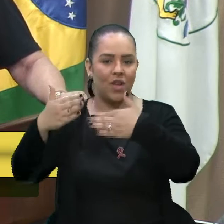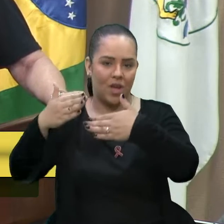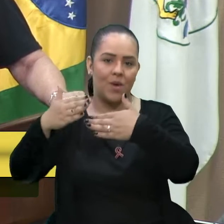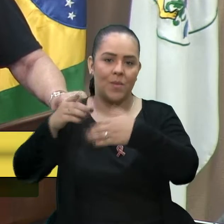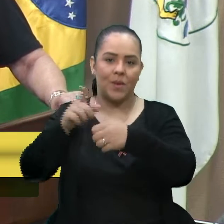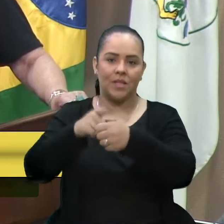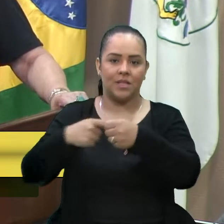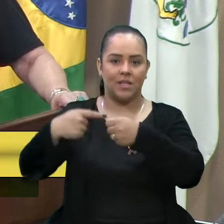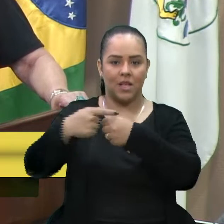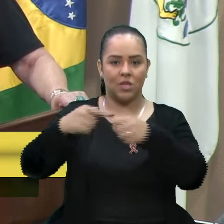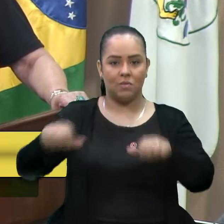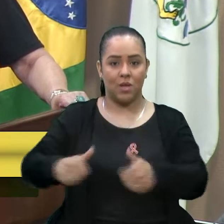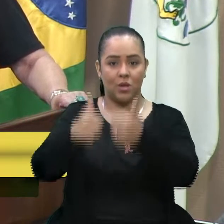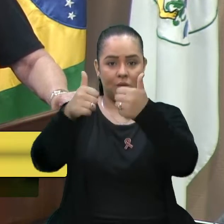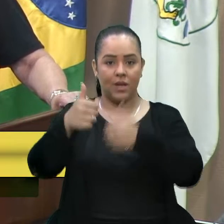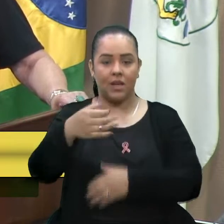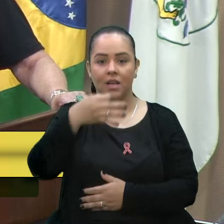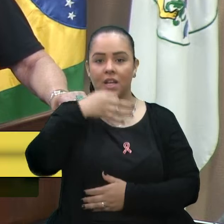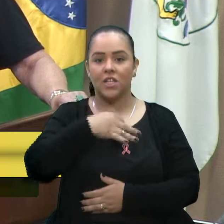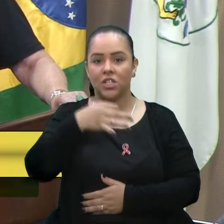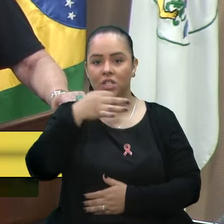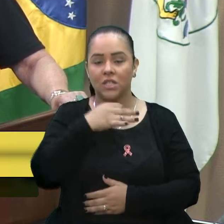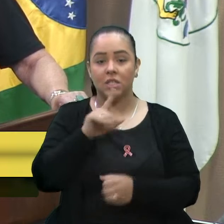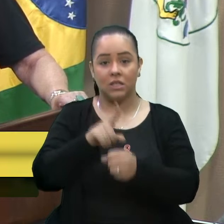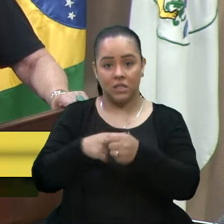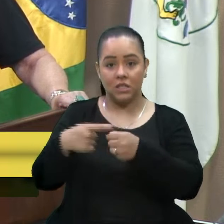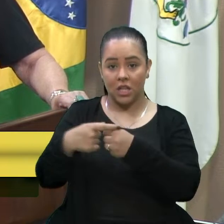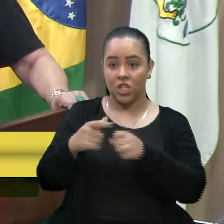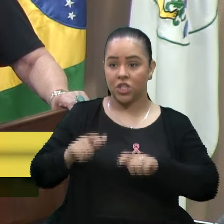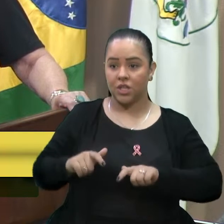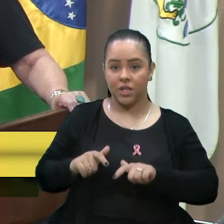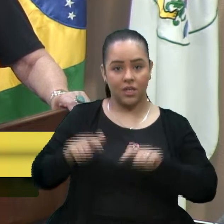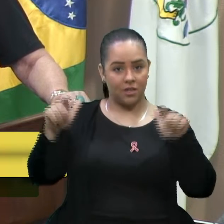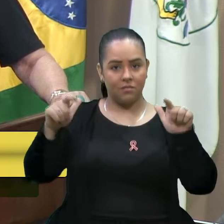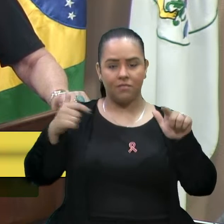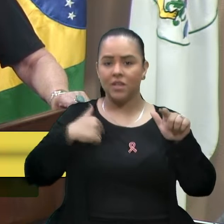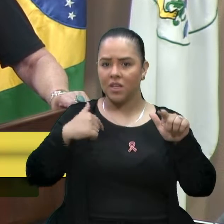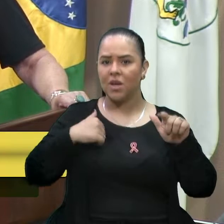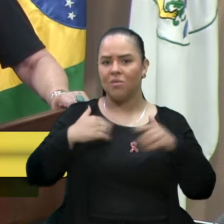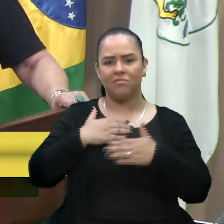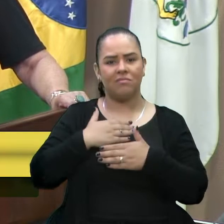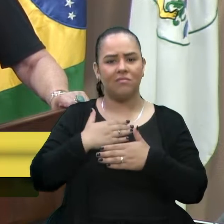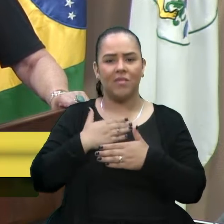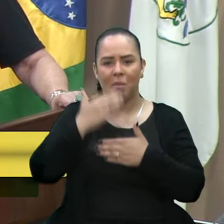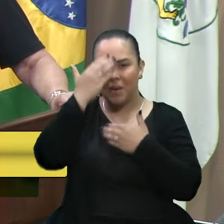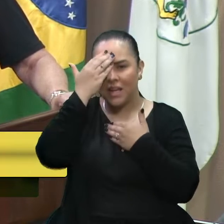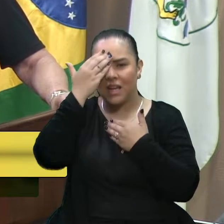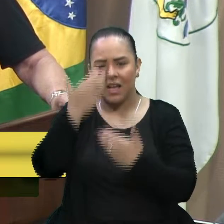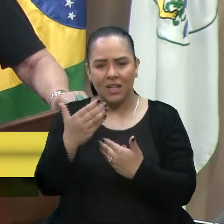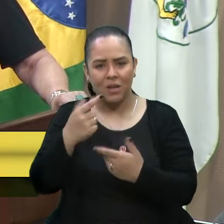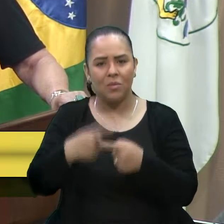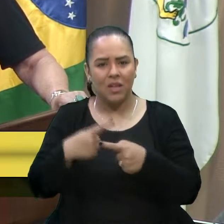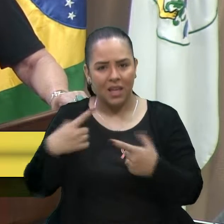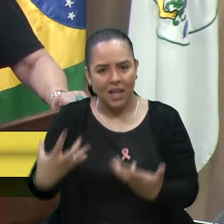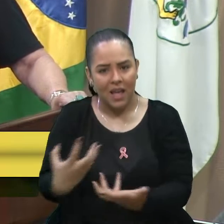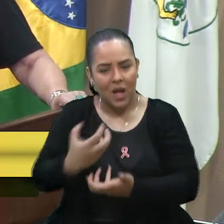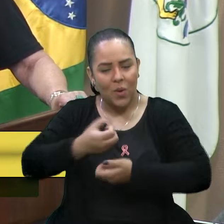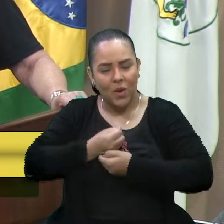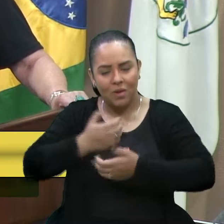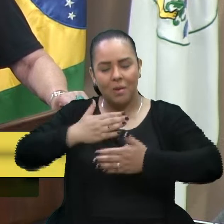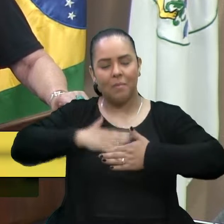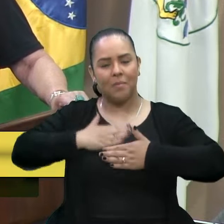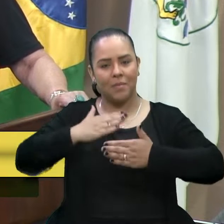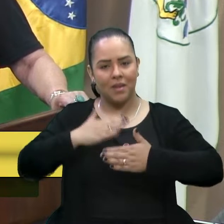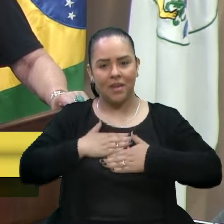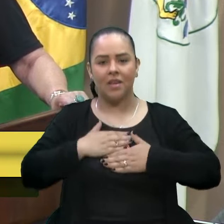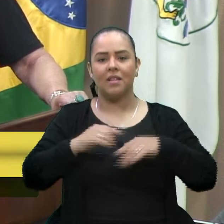melhor. Caxias é uma cidade grande, e eu tenho profunda gratidão por ela ter me acolhido a mim,